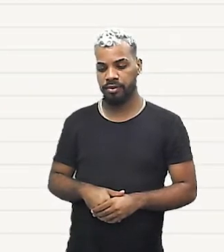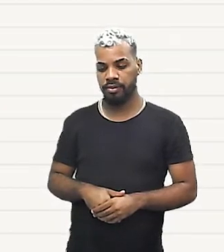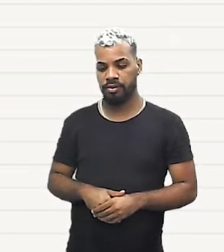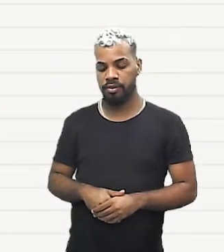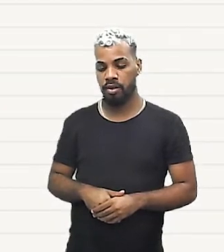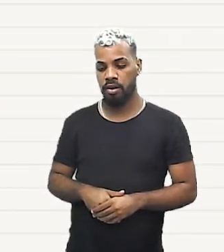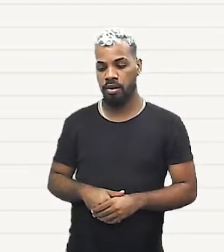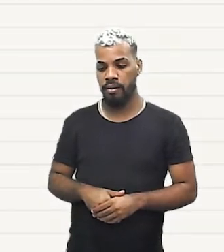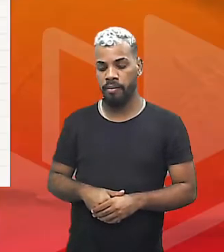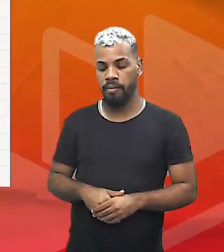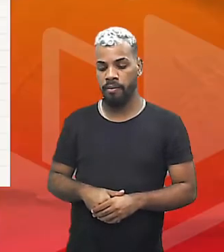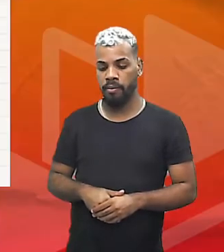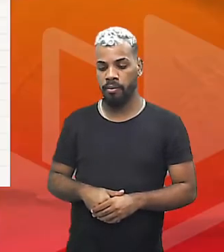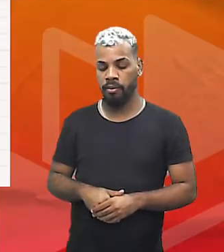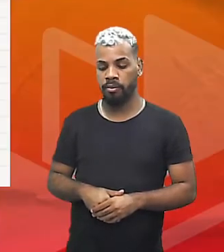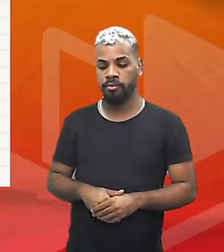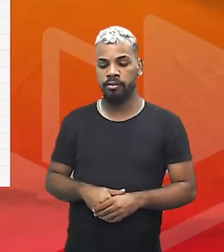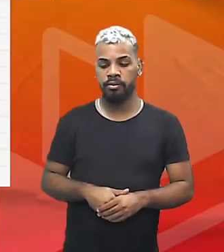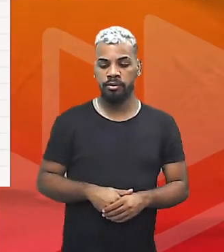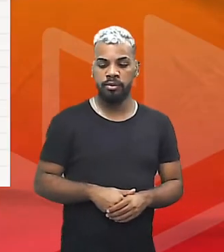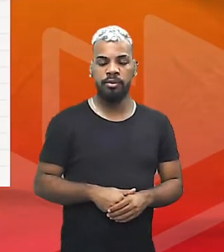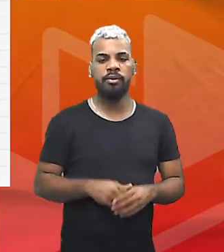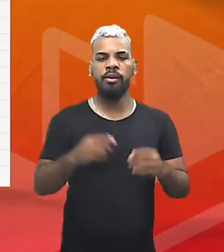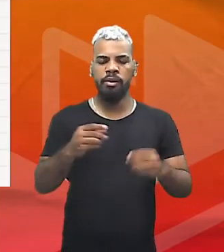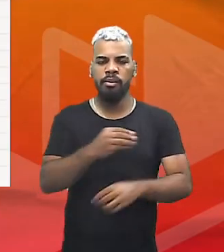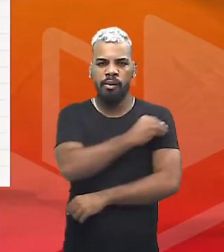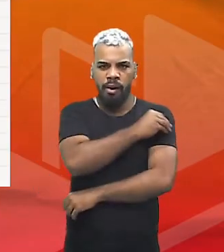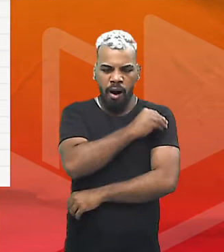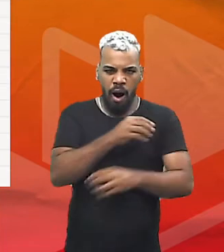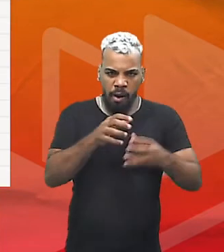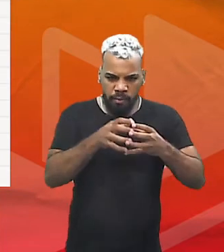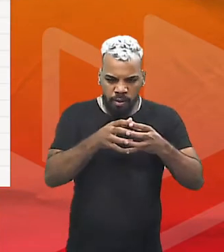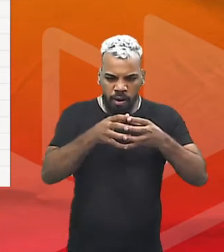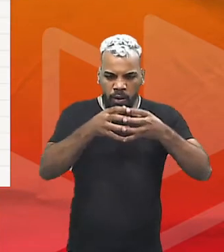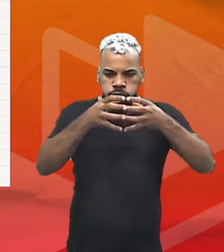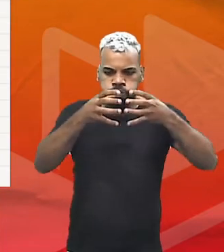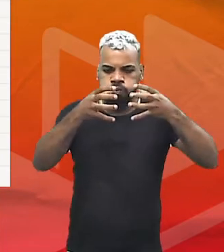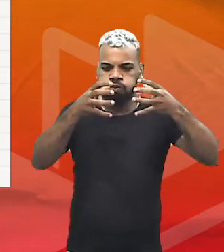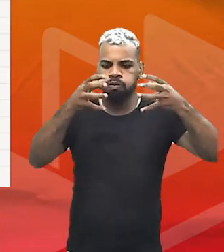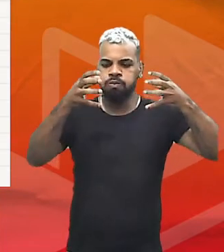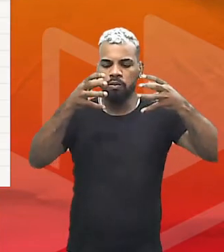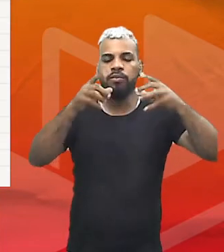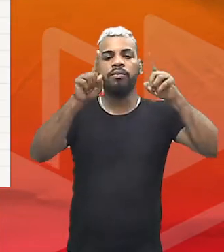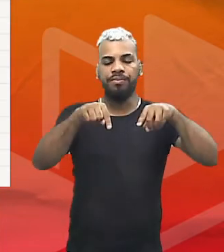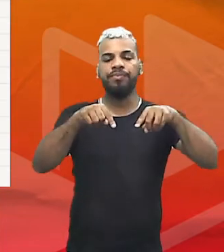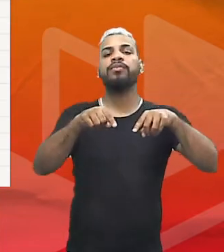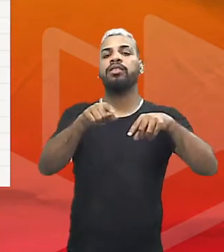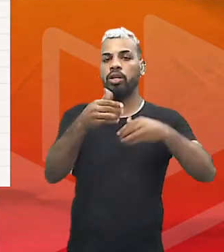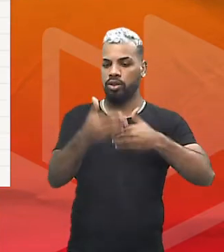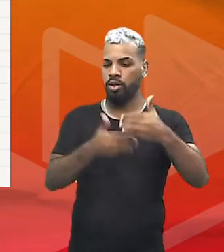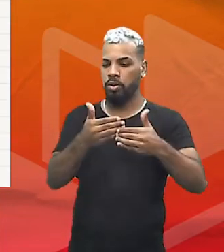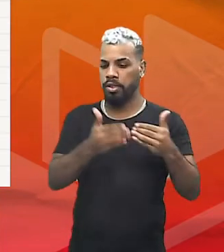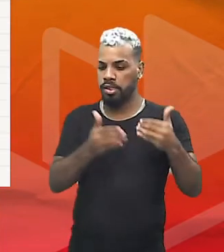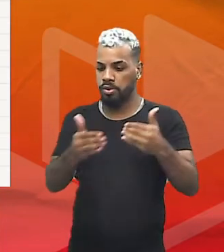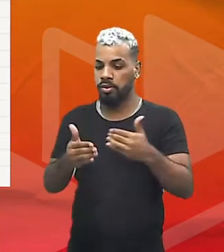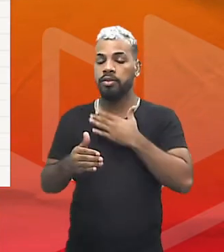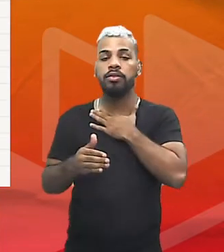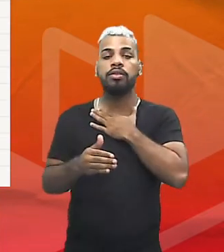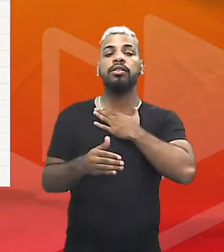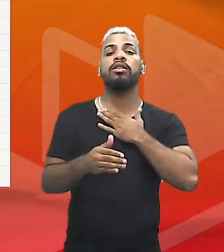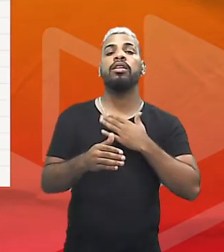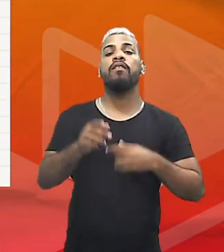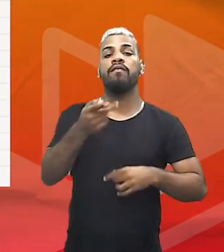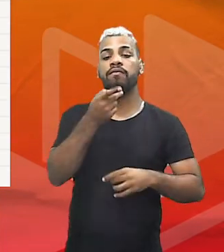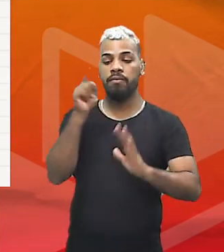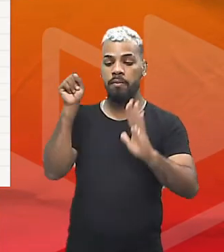a gente trabalha com essa fermentação alcoólica cuidado que a gente vai ter uma sequência de acontecimento tá E lembre que como a questão também